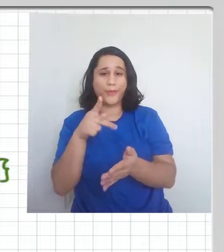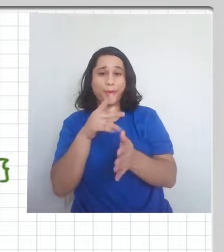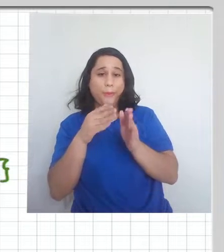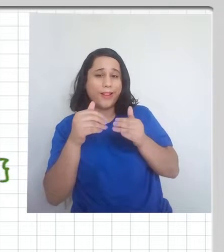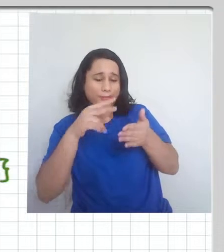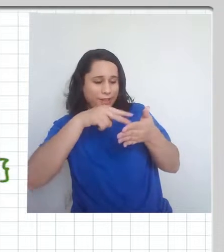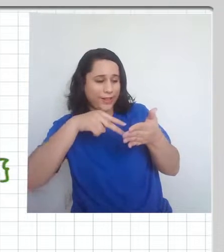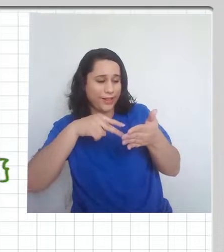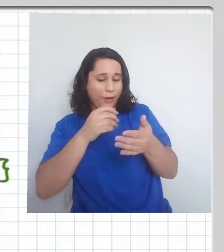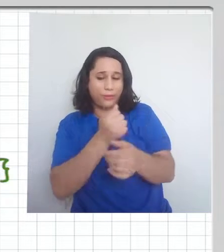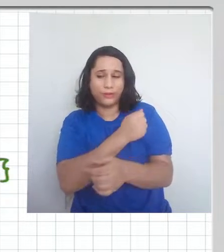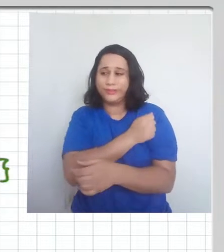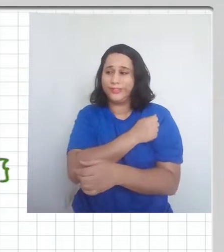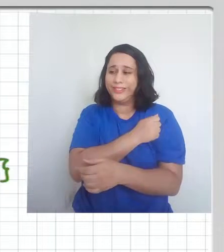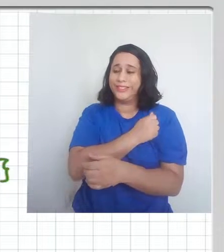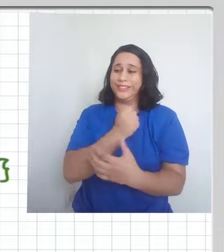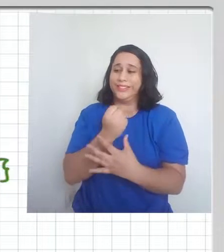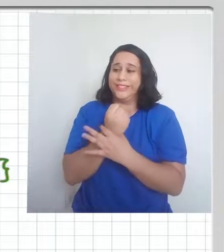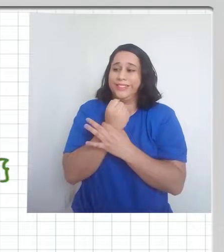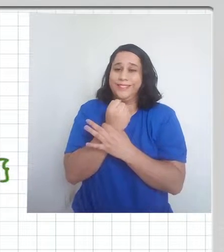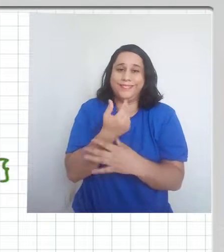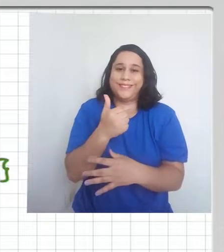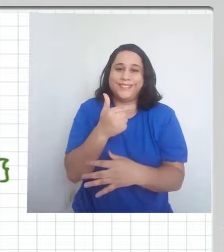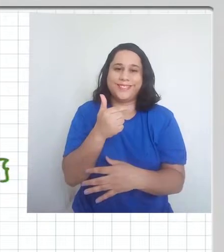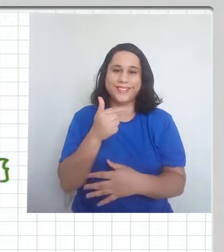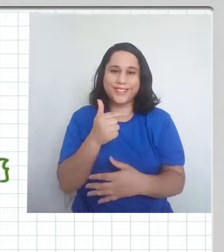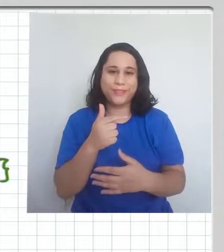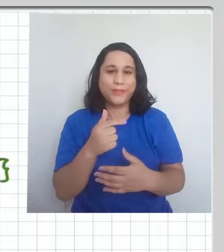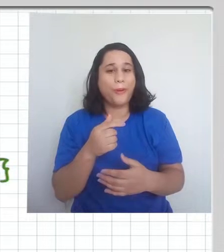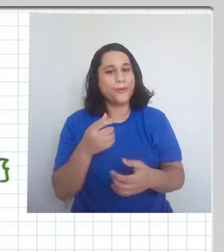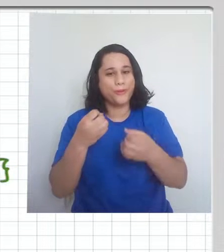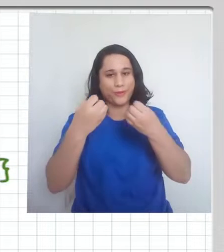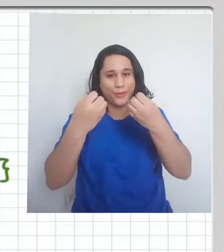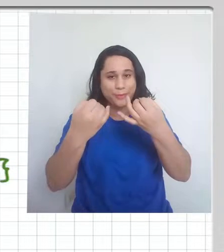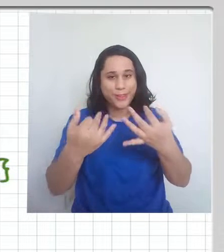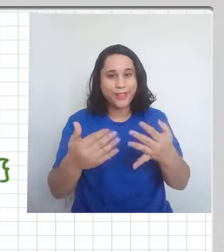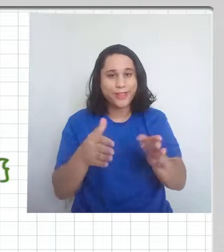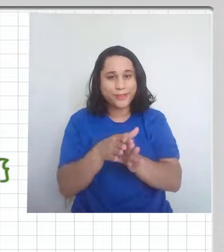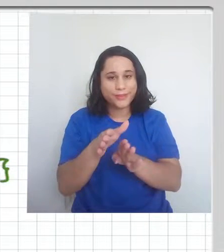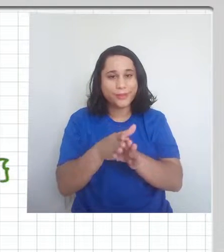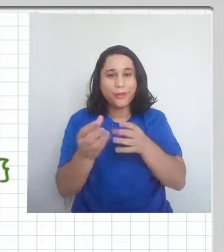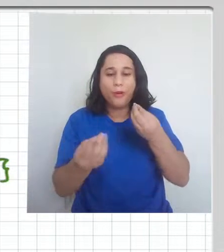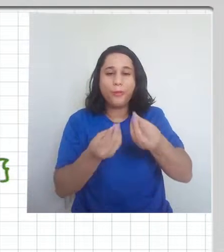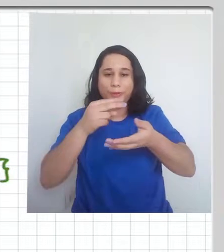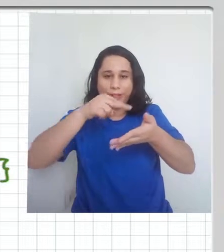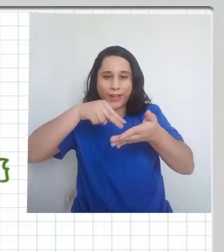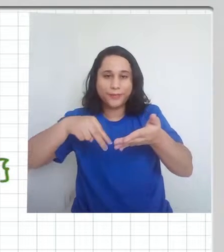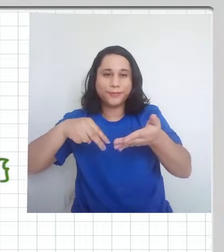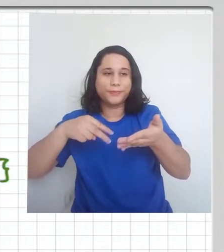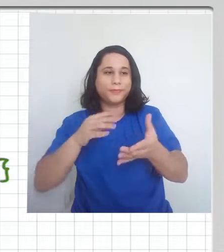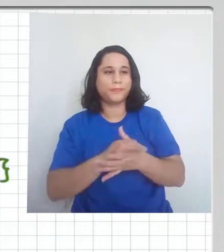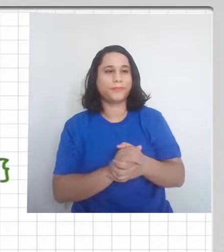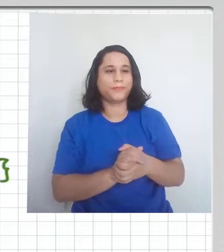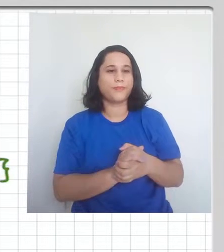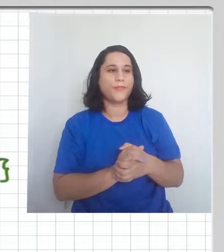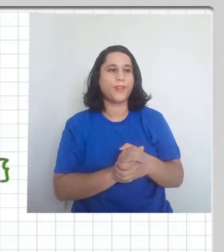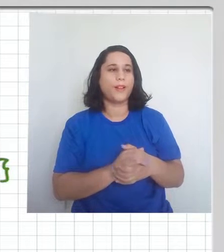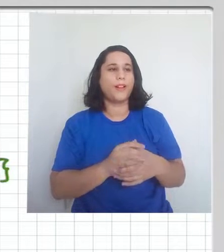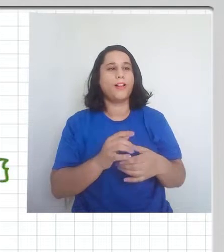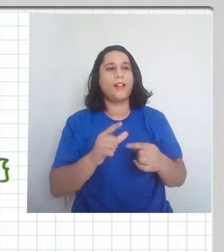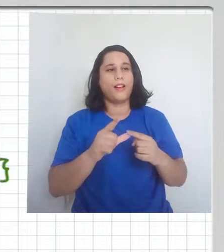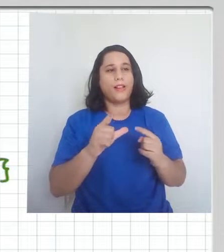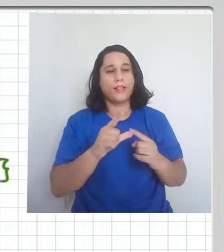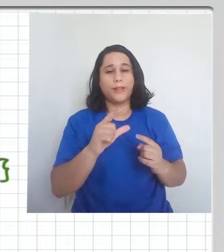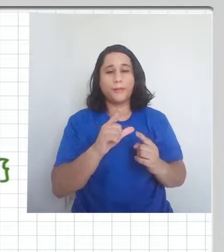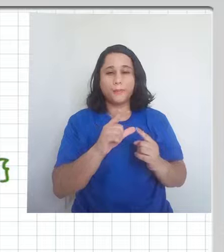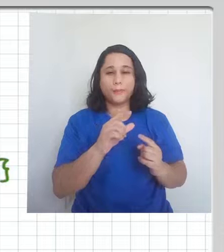meio inseguro na forma da leitura, né? Então, estou ensinando a vocês como é que se faz essa leitura. Beleza? B.